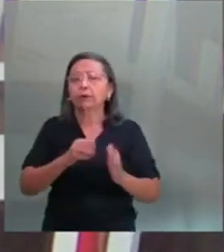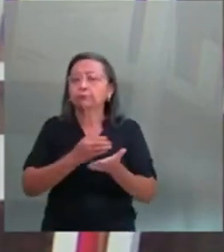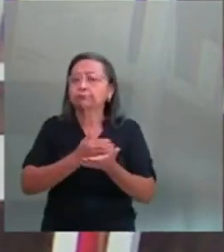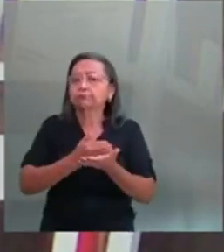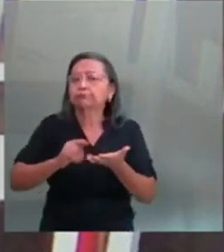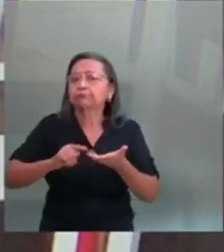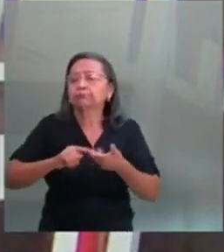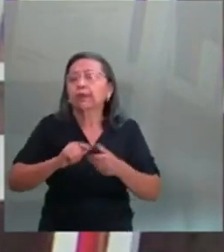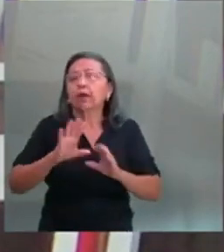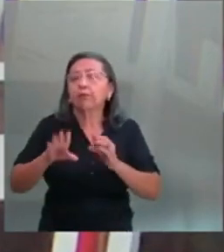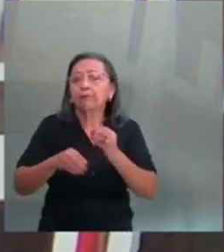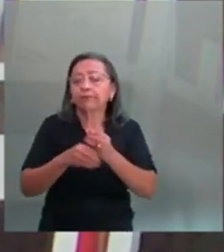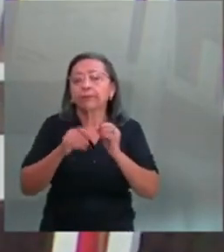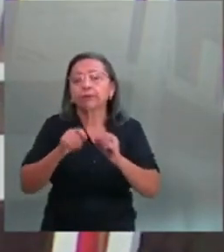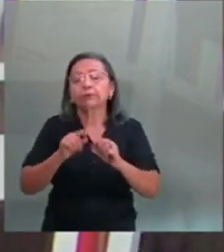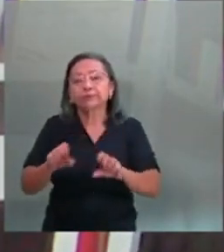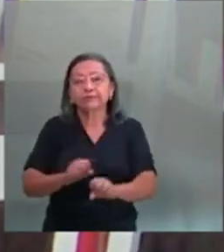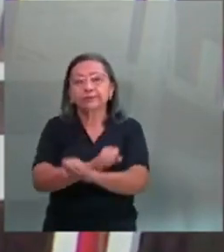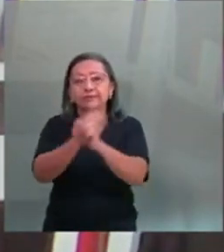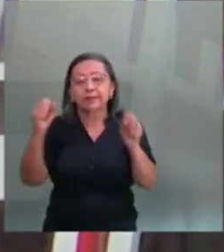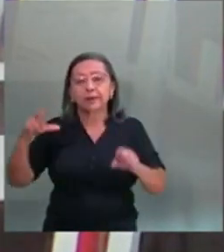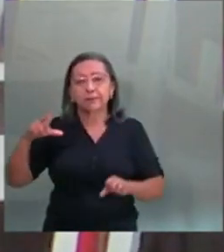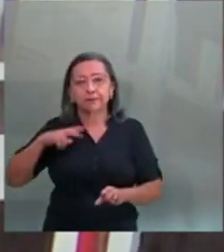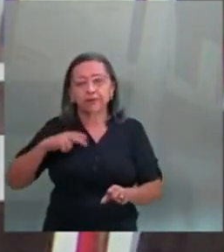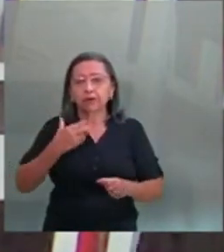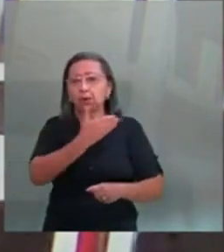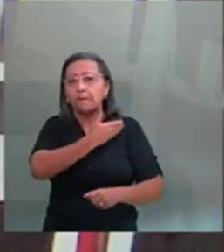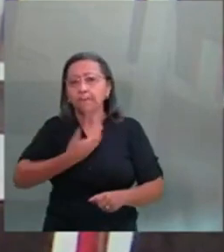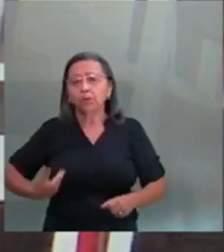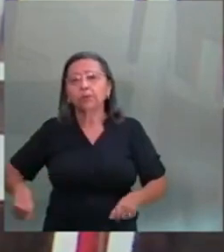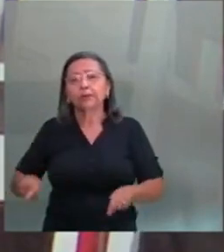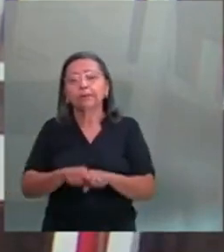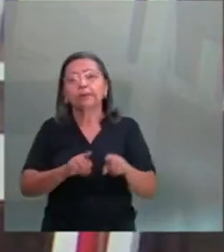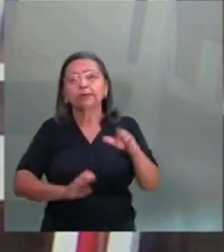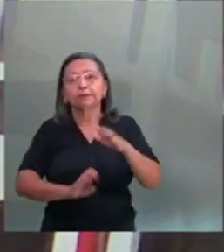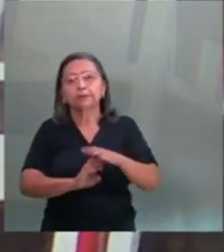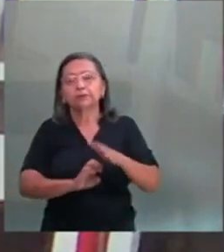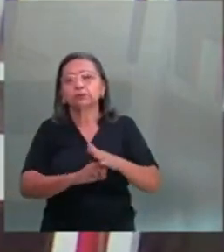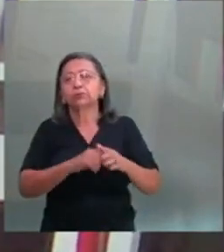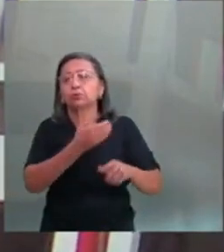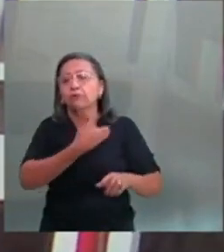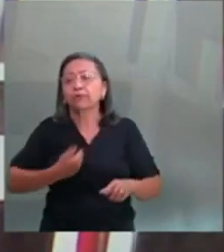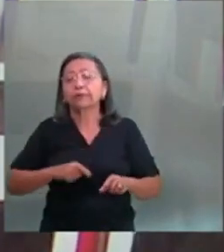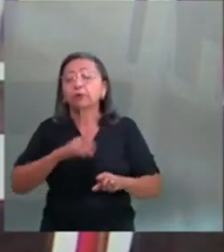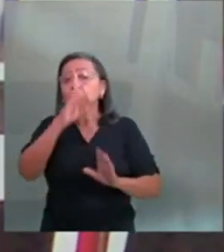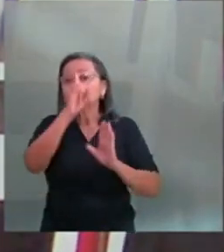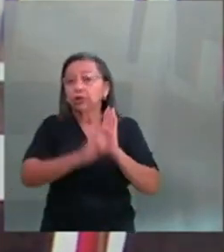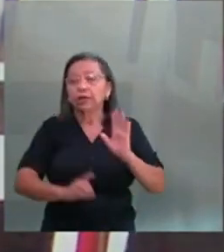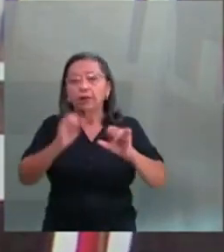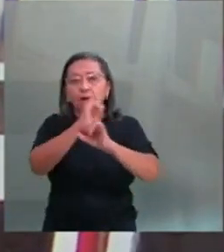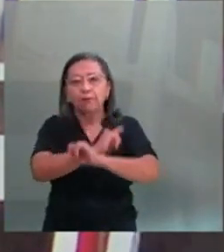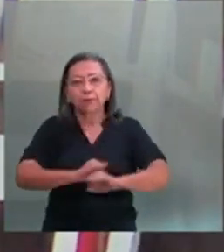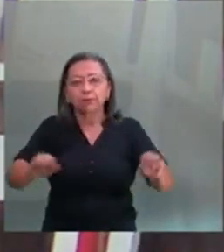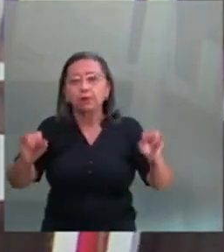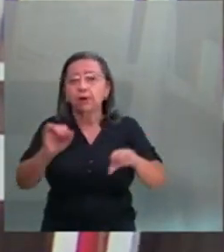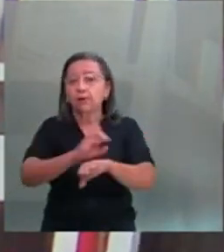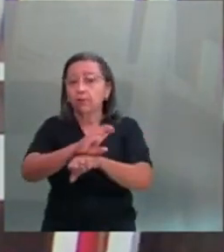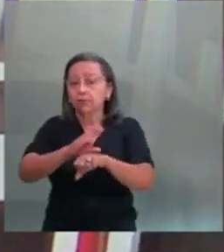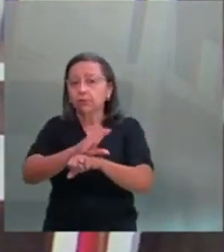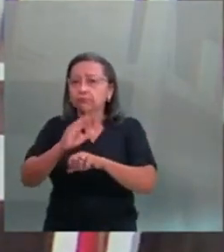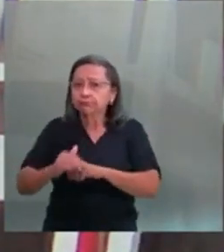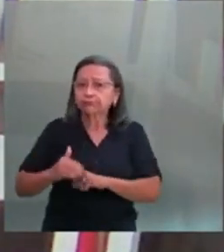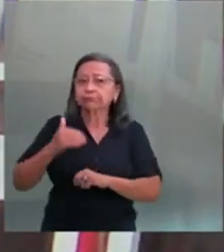princípios da complementaridade dos sistemas privado, público e estatal e do direito à informação. A Constituição deu um